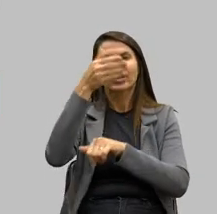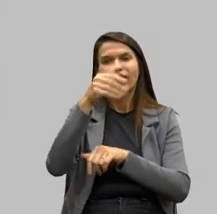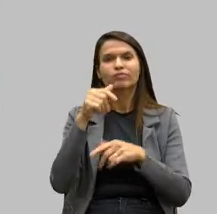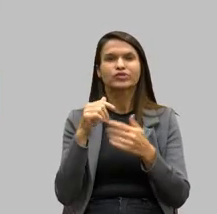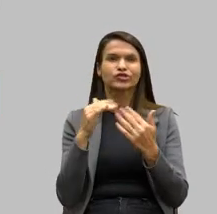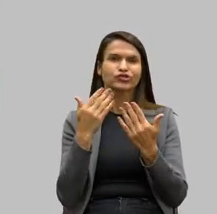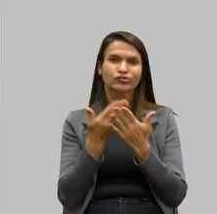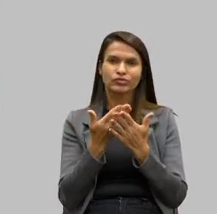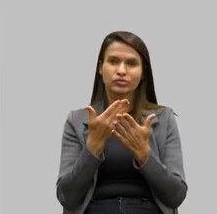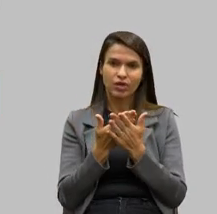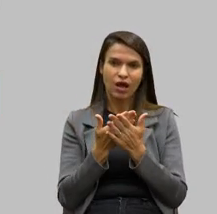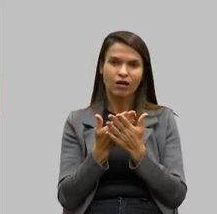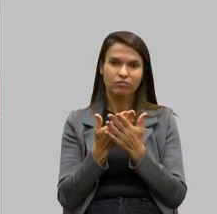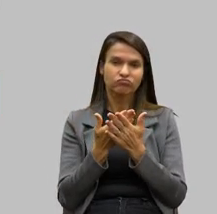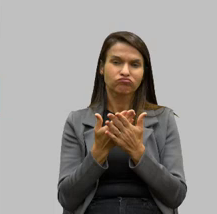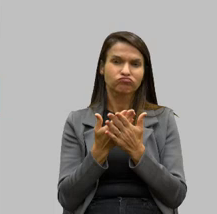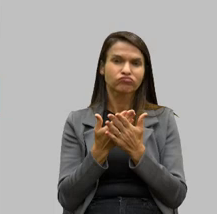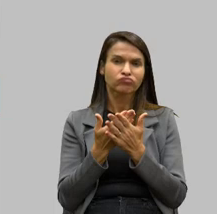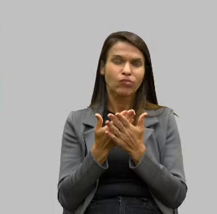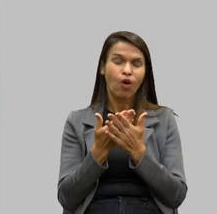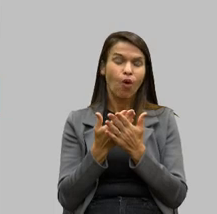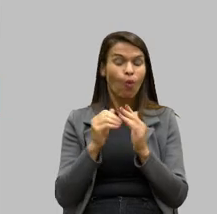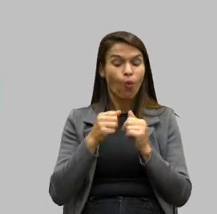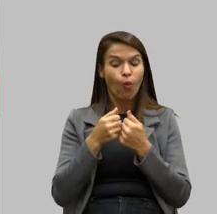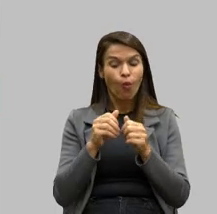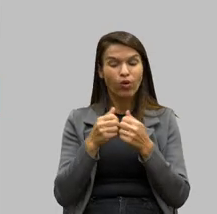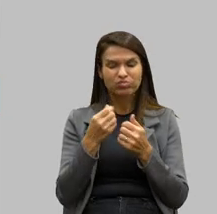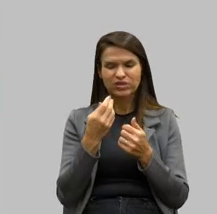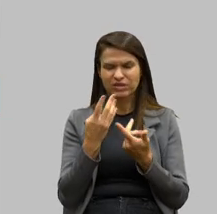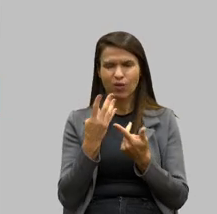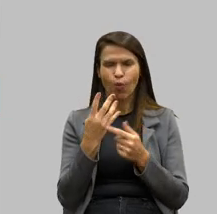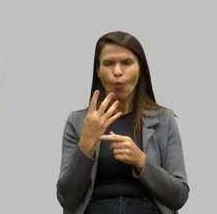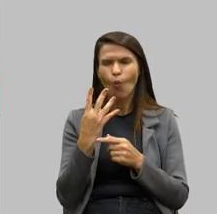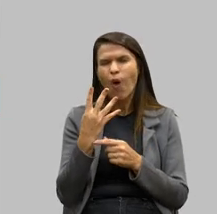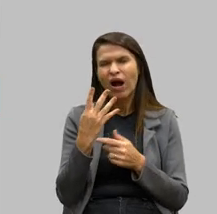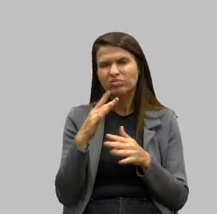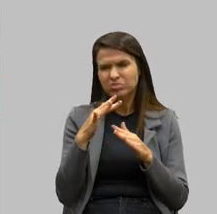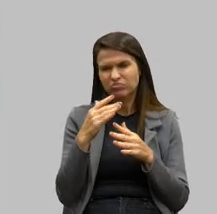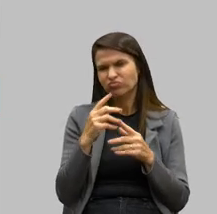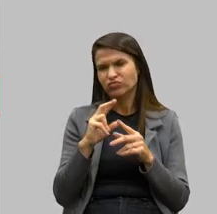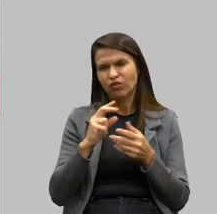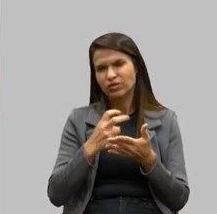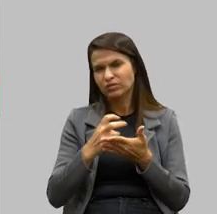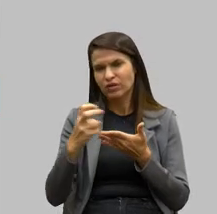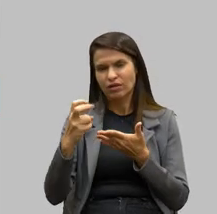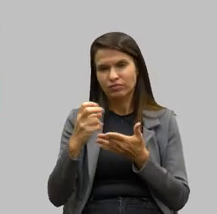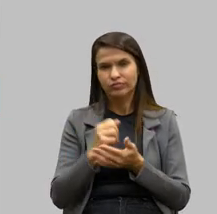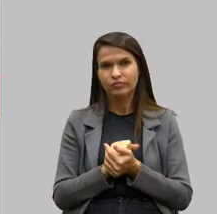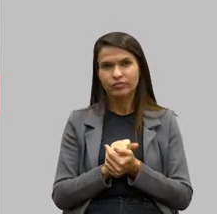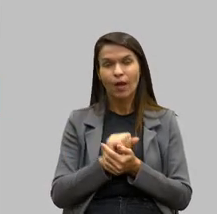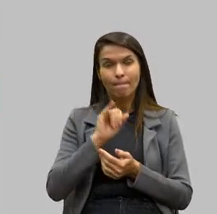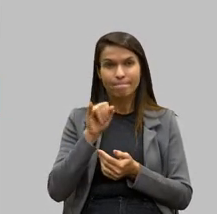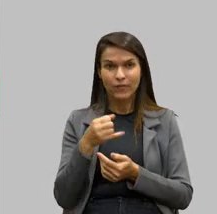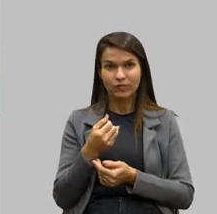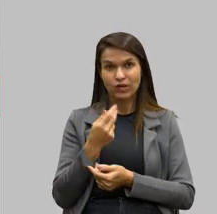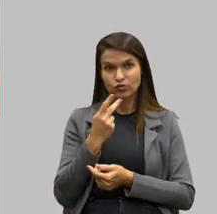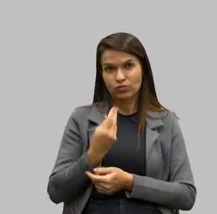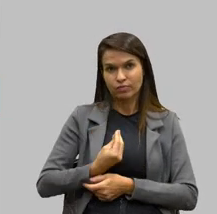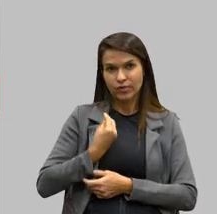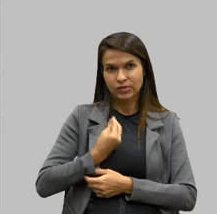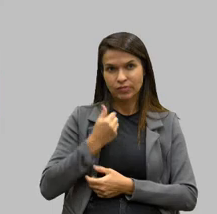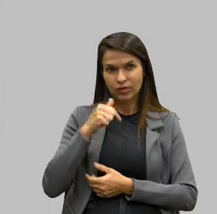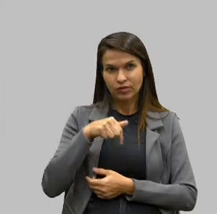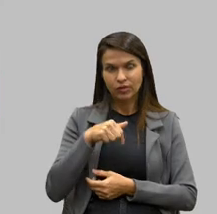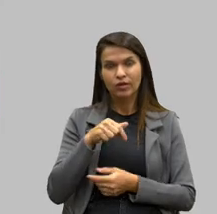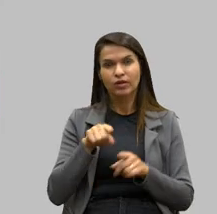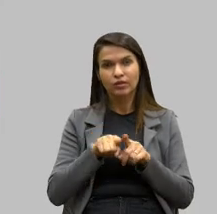e pouco. Então, tem essa... É uma particularidade, mas eu não poderia deixar de aproveitar a sua presença aqui, além de fazer os